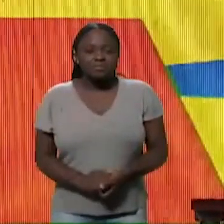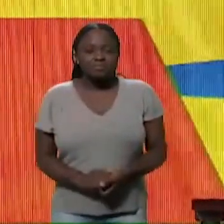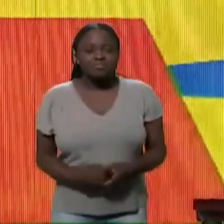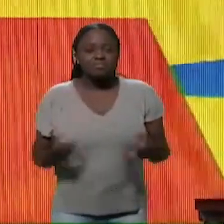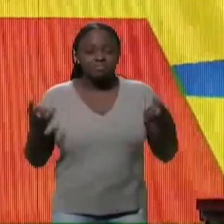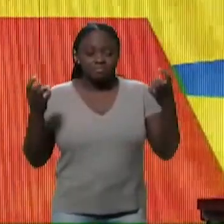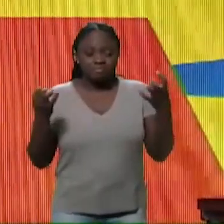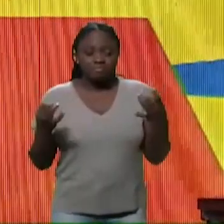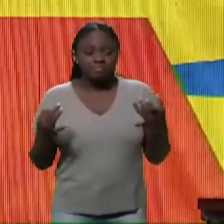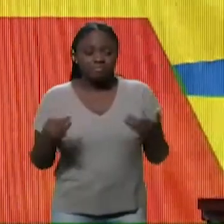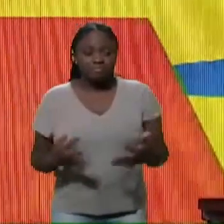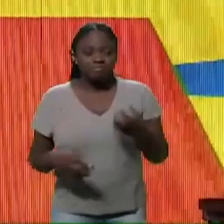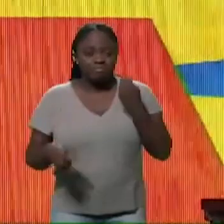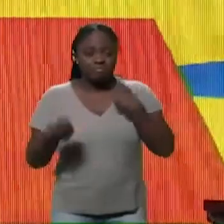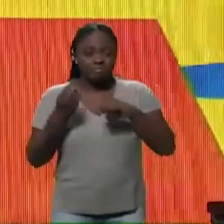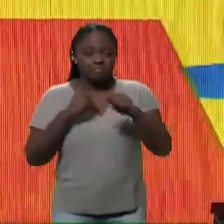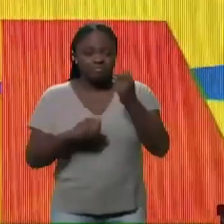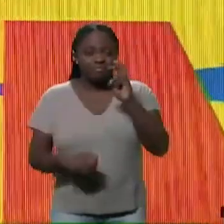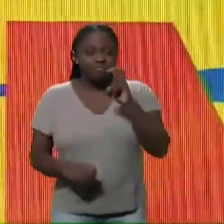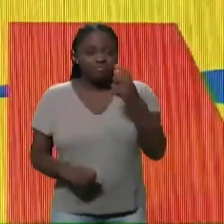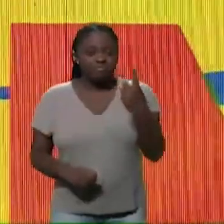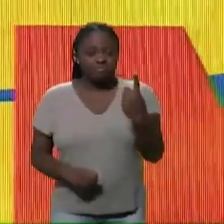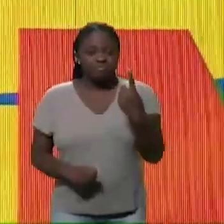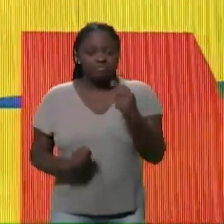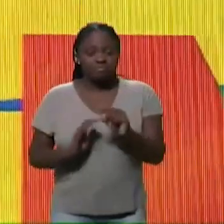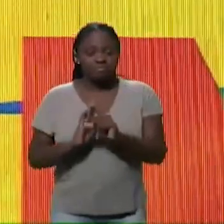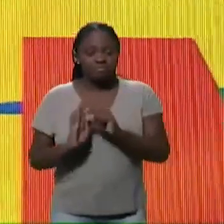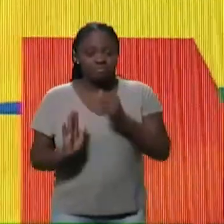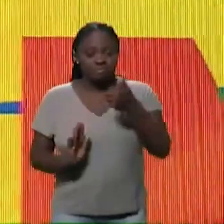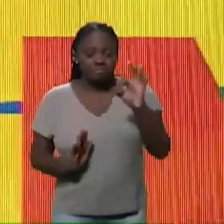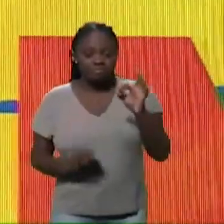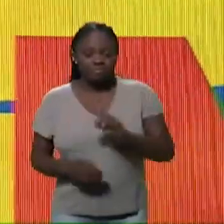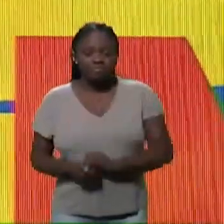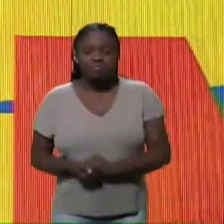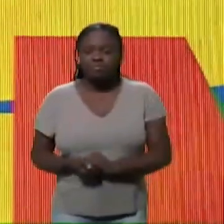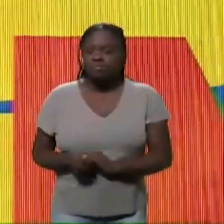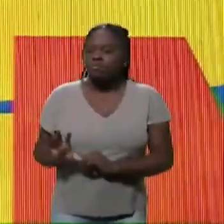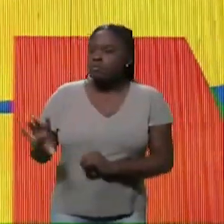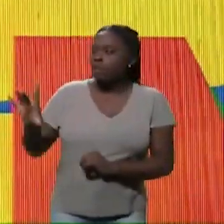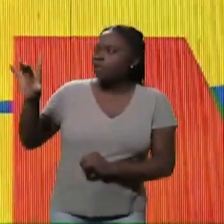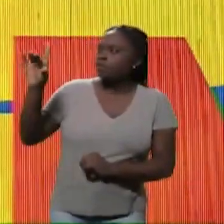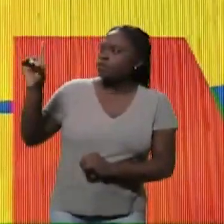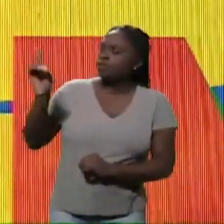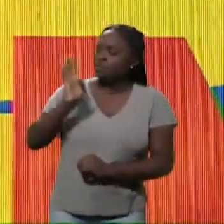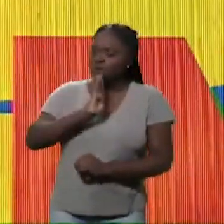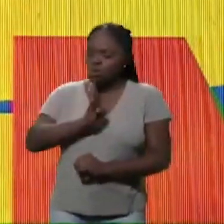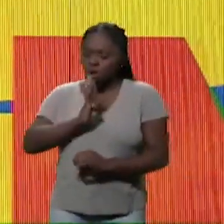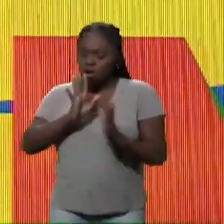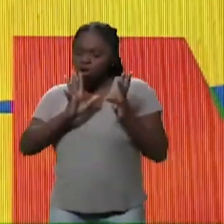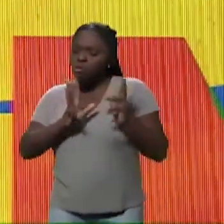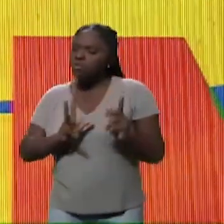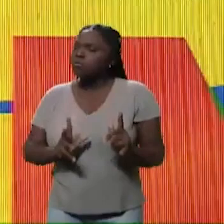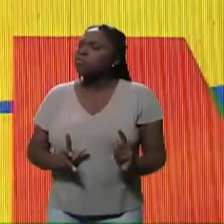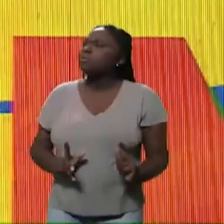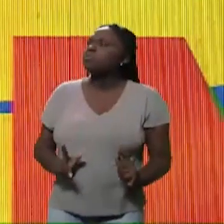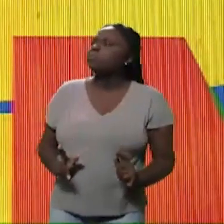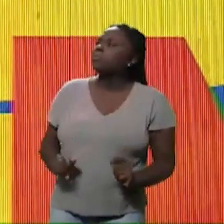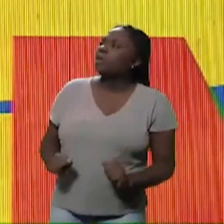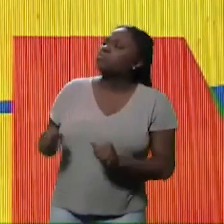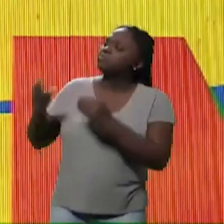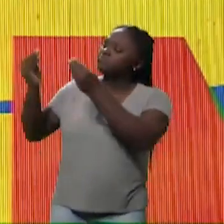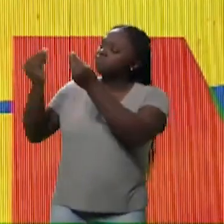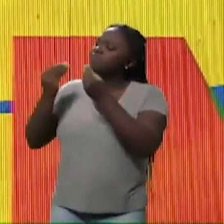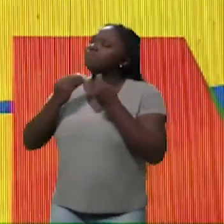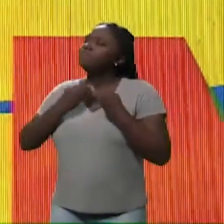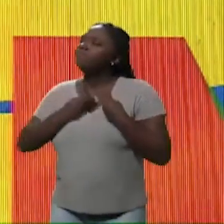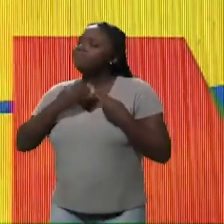Diz assim o Salmo 51, 10. Cria em mim, ó Deus, um coração puro e renova dentro de